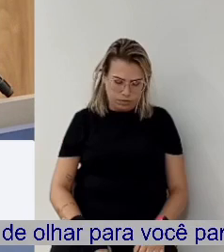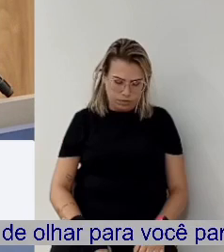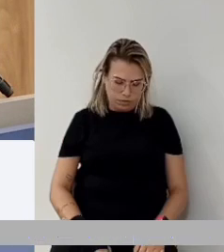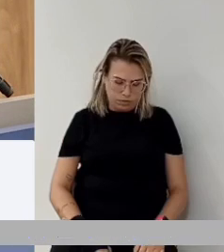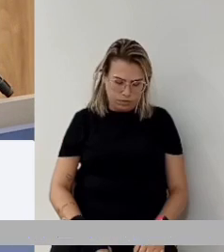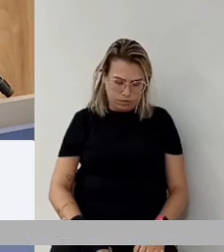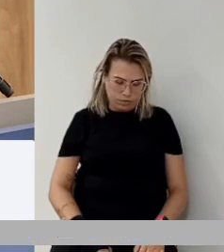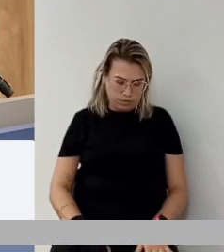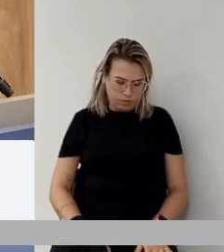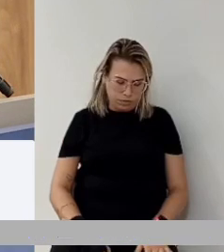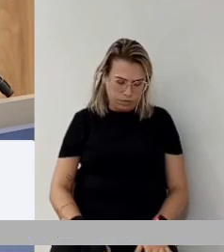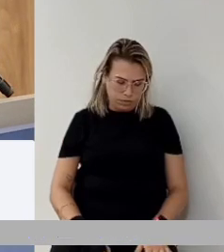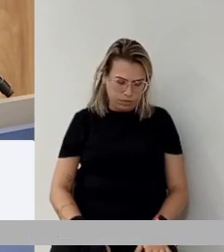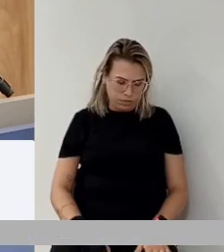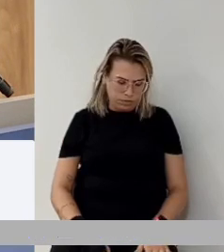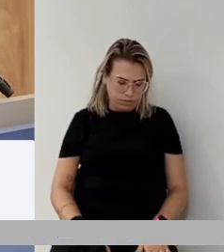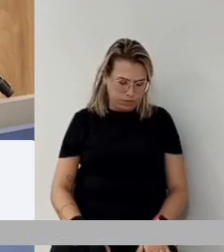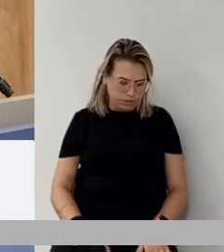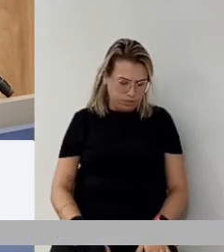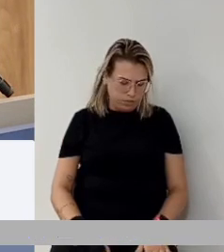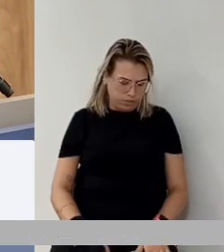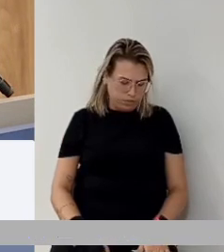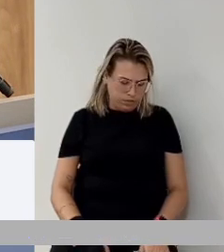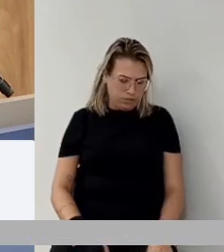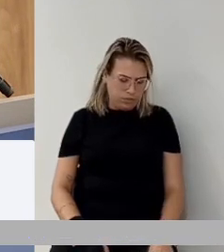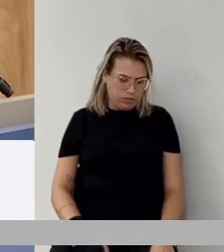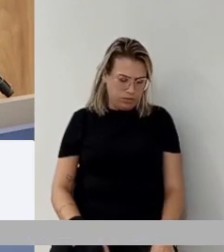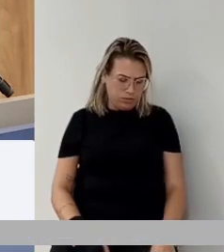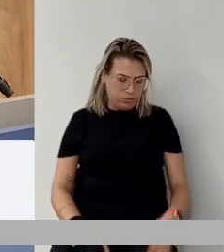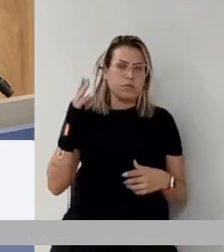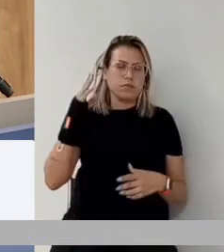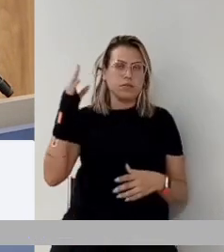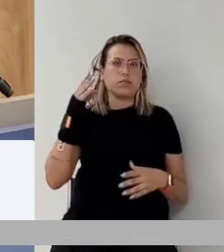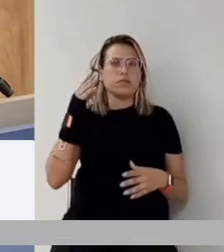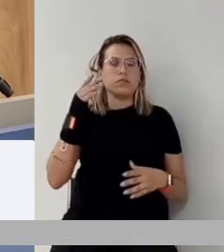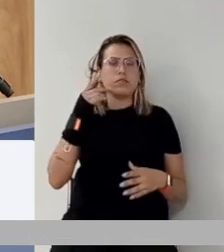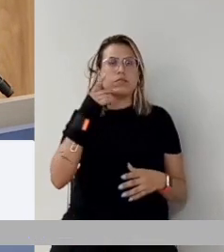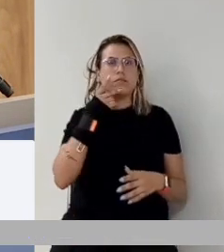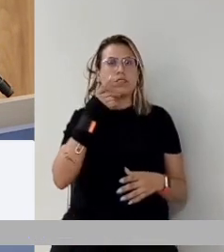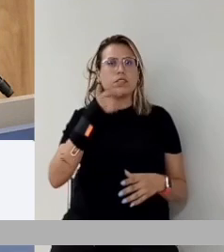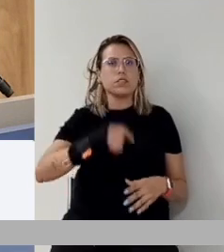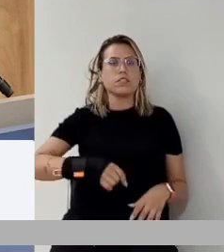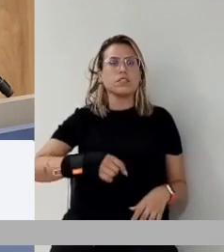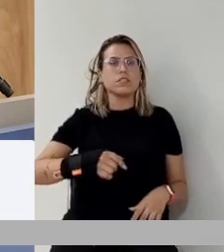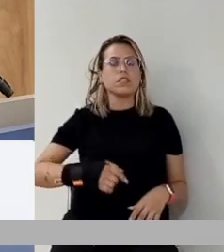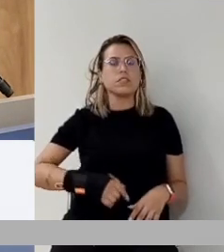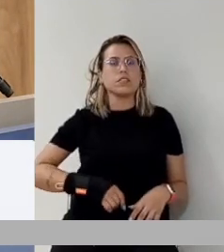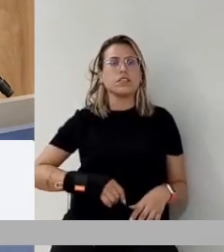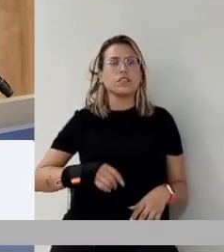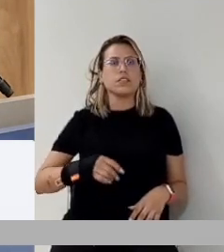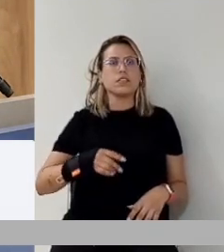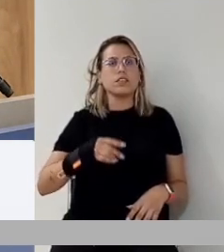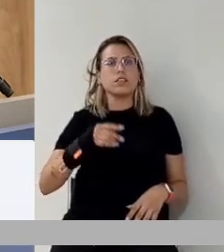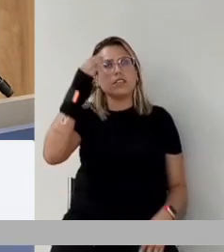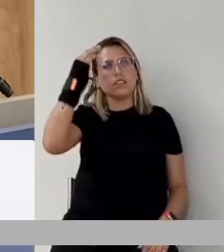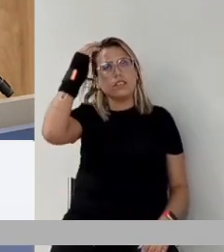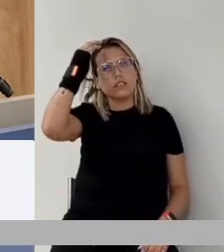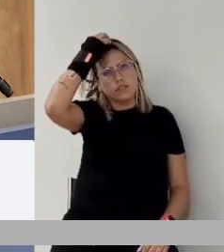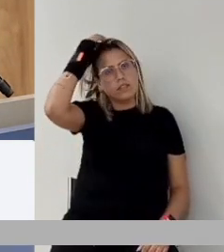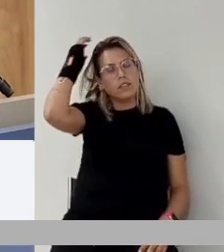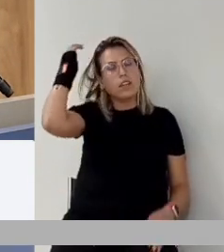desse piso da escola barra do feijão quando estivemos lá falamos aqui na Tribuna quando o prefeito rilon esteve lá paraa inauguração da